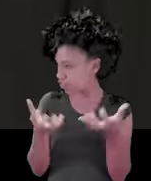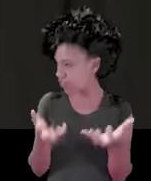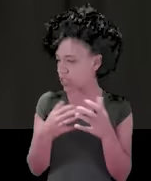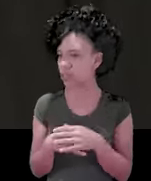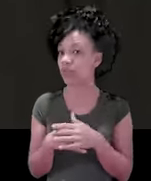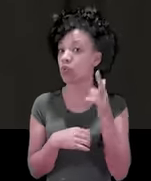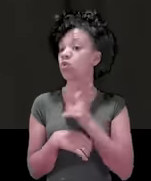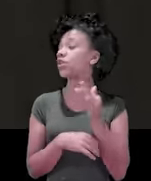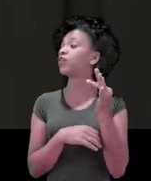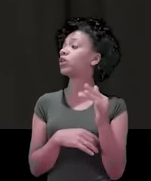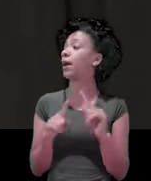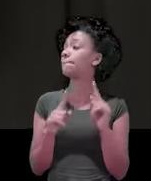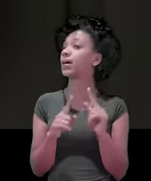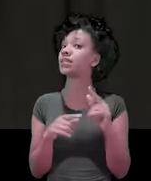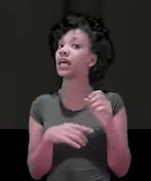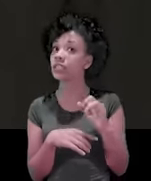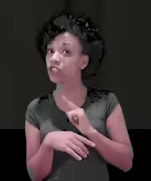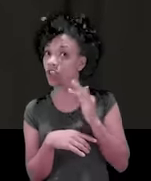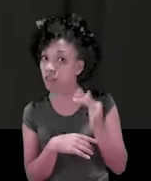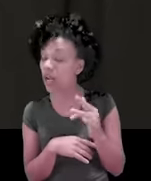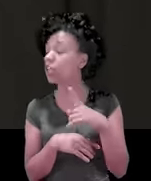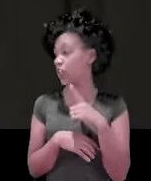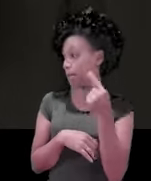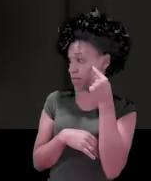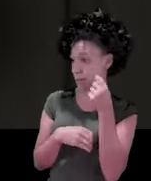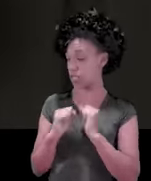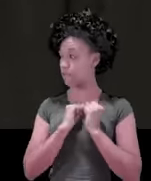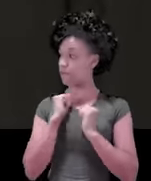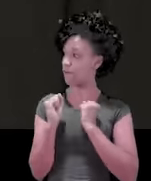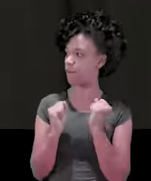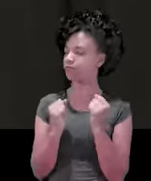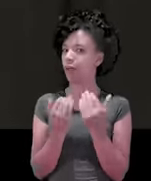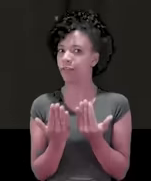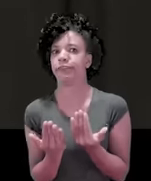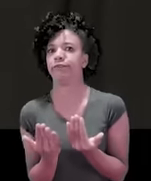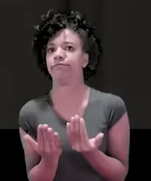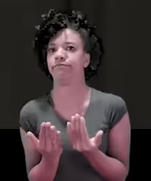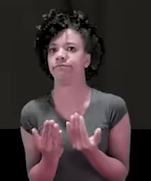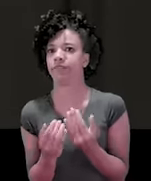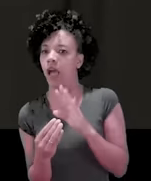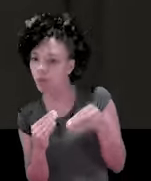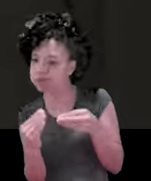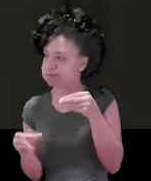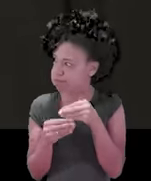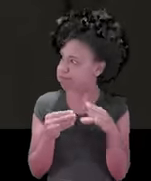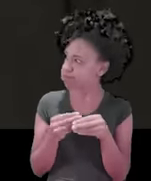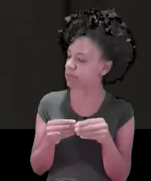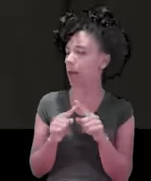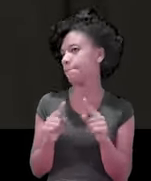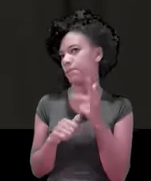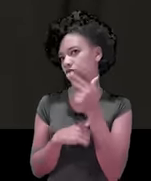alface você conseguir ter futuro e quando você tinha futuro você tinha pensamentos anciosos e é uma coisa que leva o Tom a